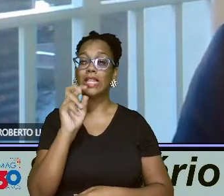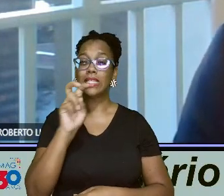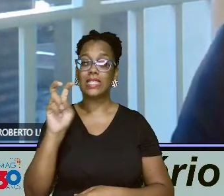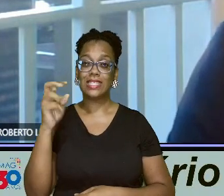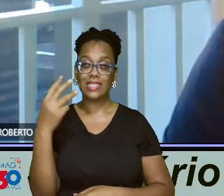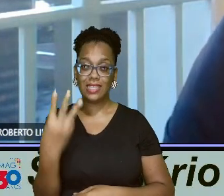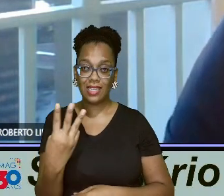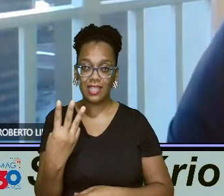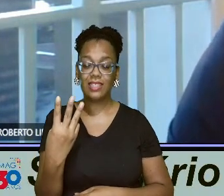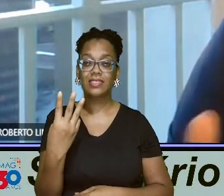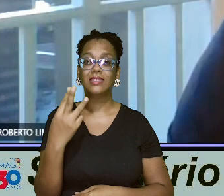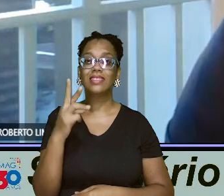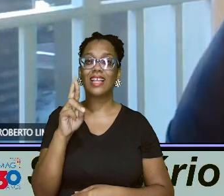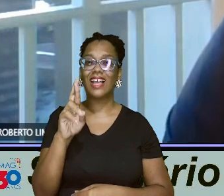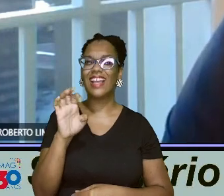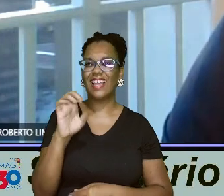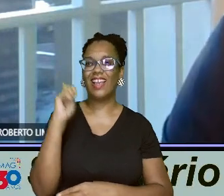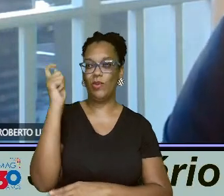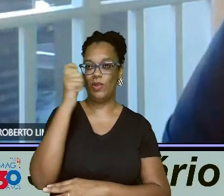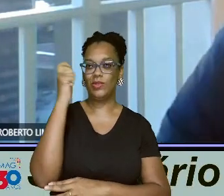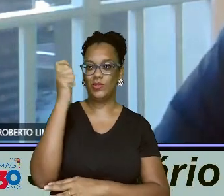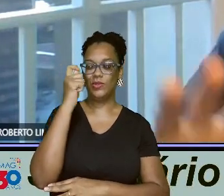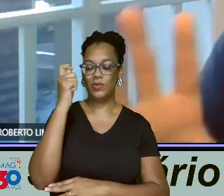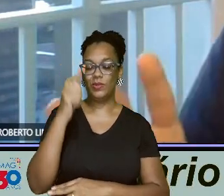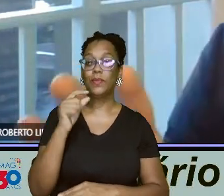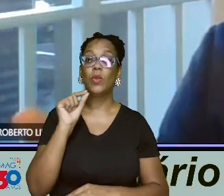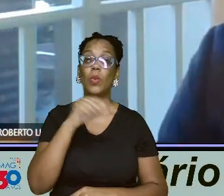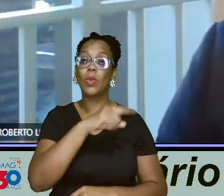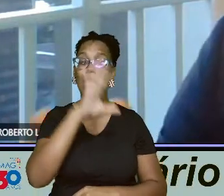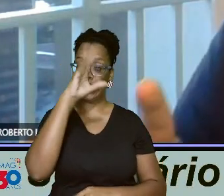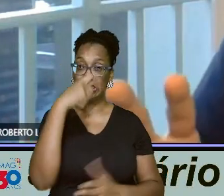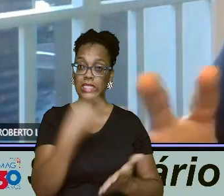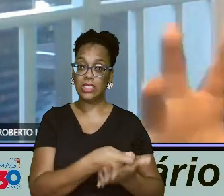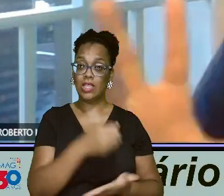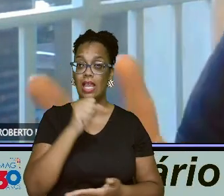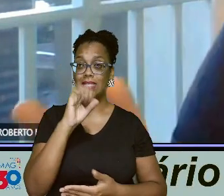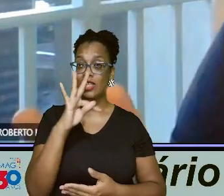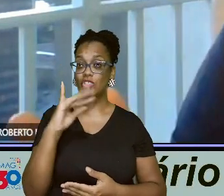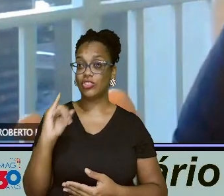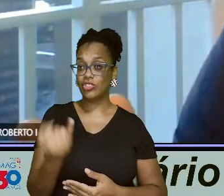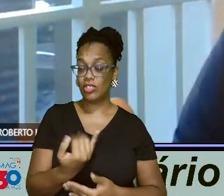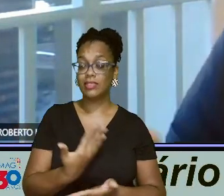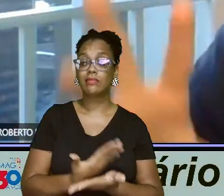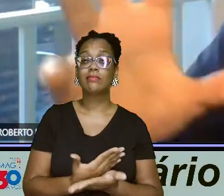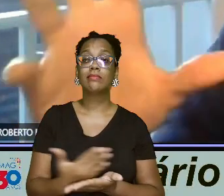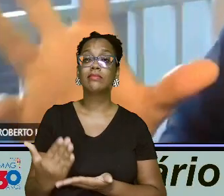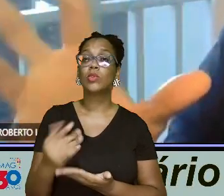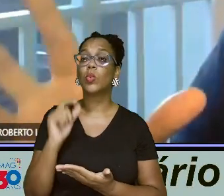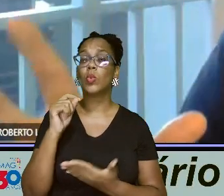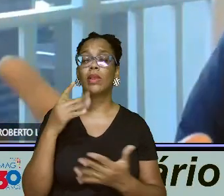1.340.553 do Rio Grande do Sul, tal qual decidido pelo STJ, que deu aí uma interpretação